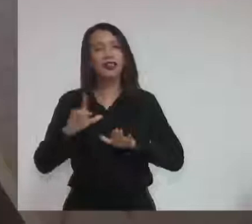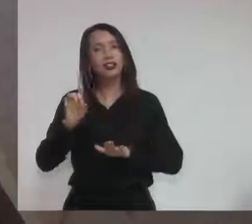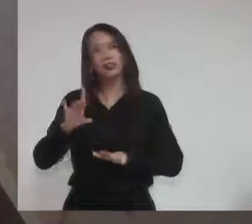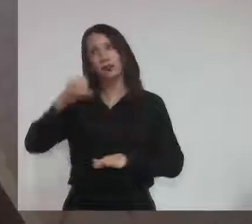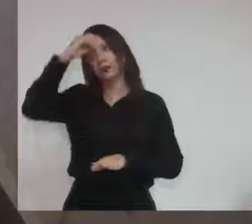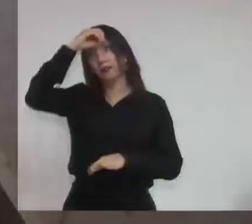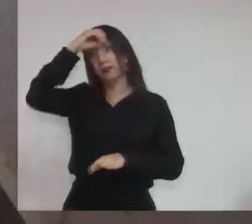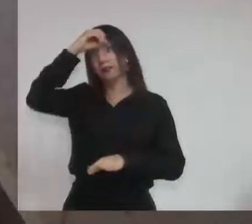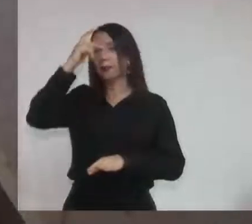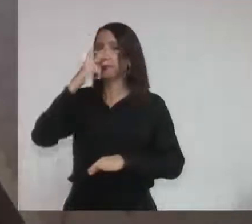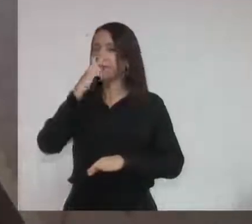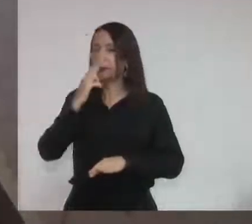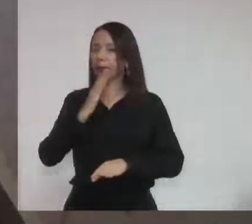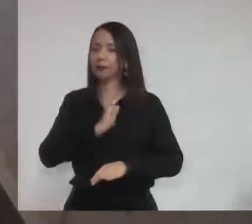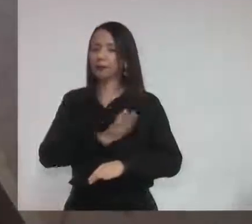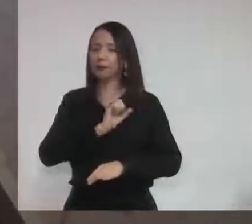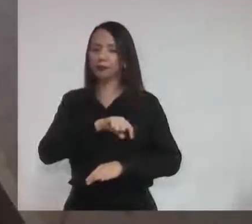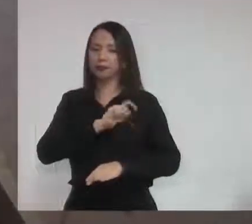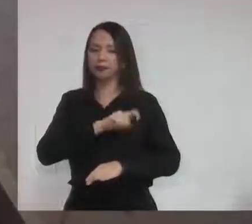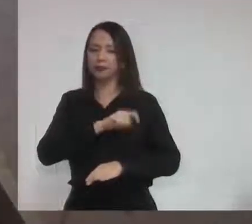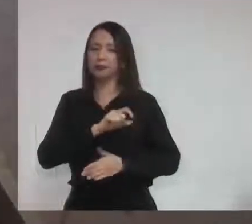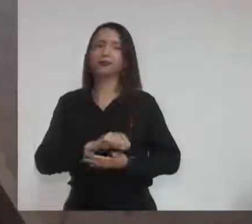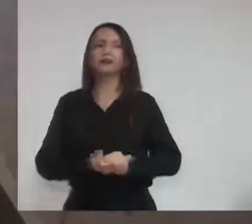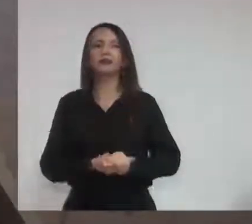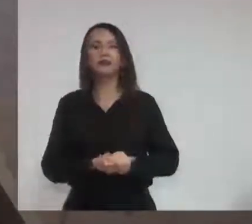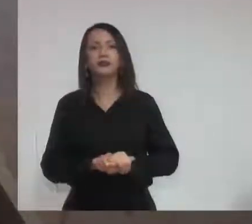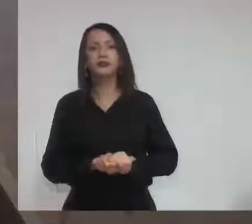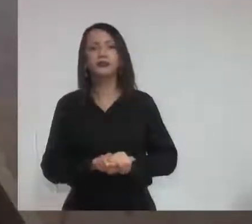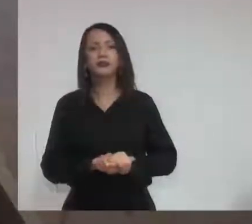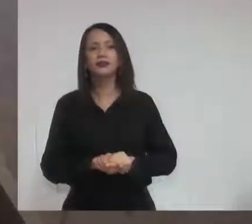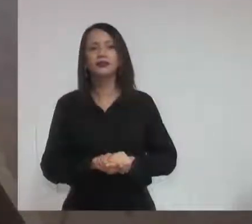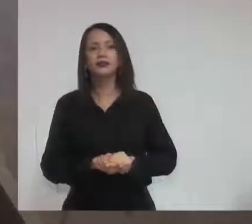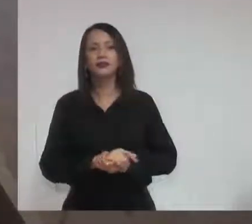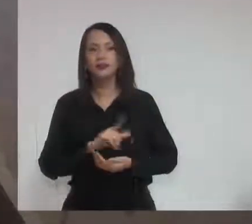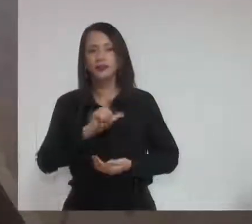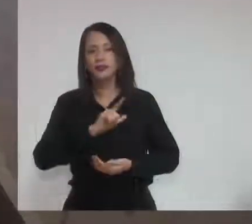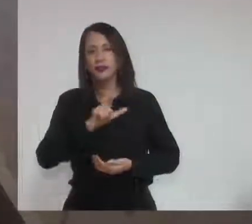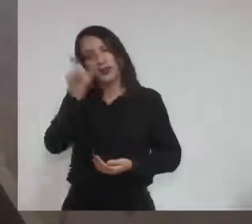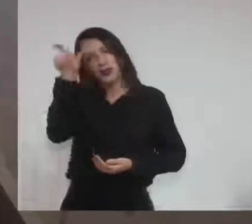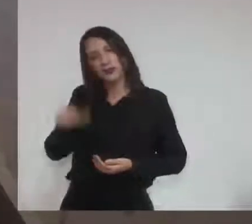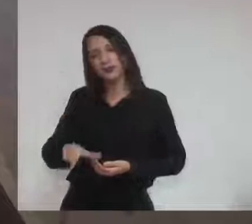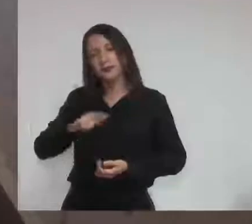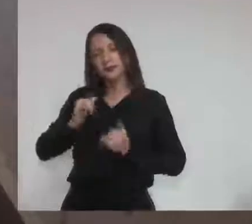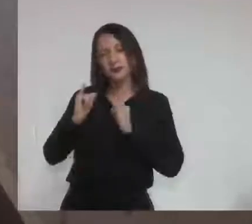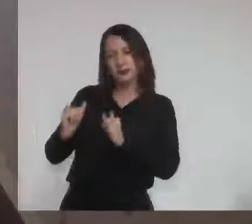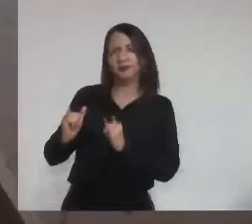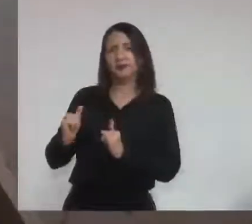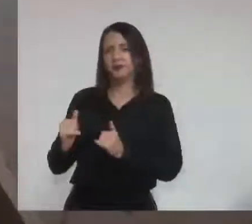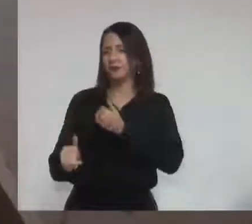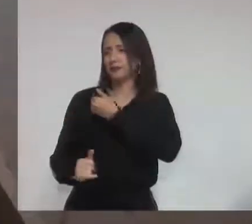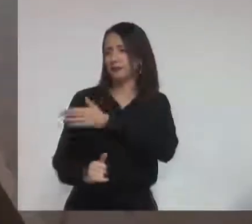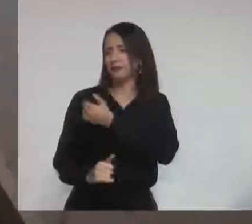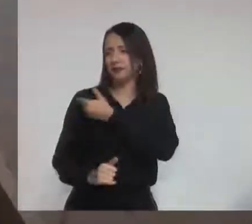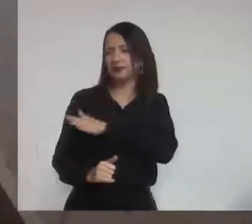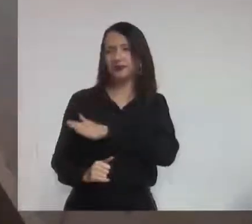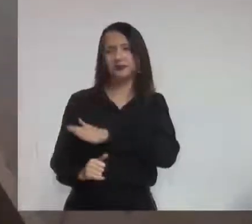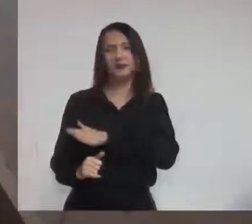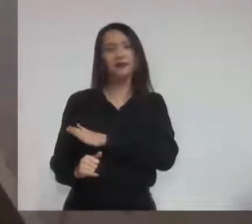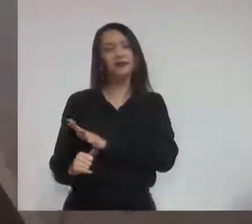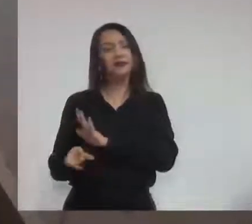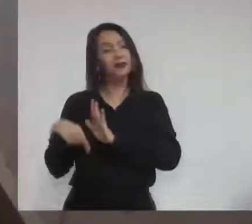Mas, enfim, é o homem que é vítima muitas vezes desse tipo de preconceito. Então a gente procura